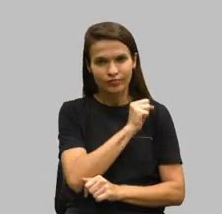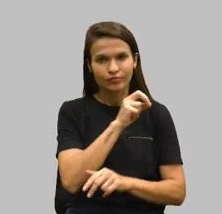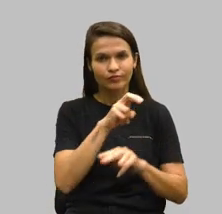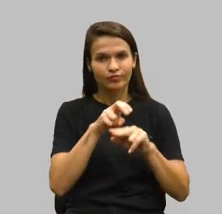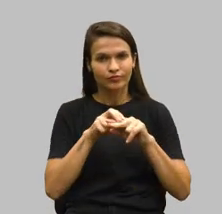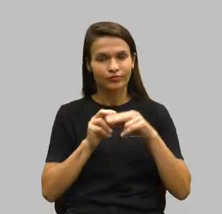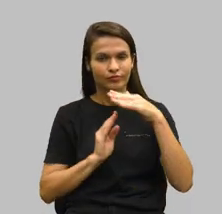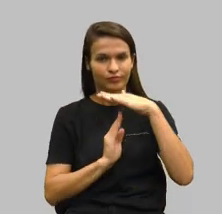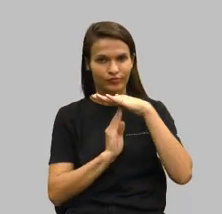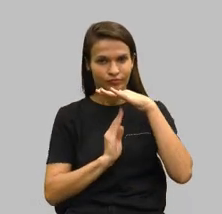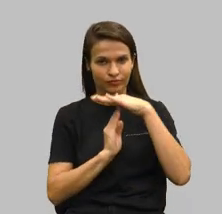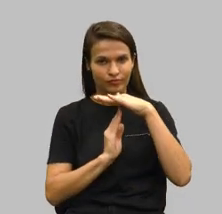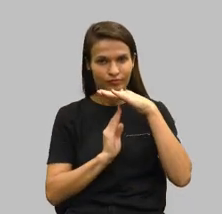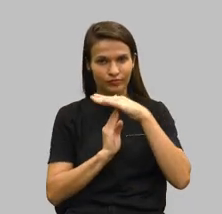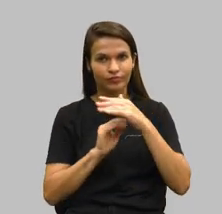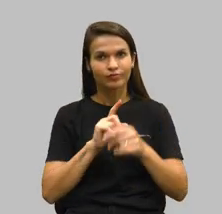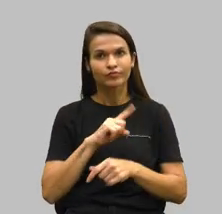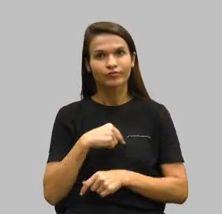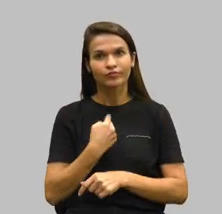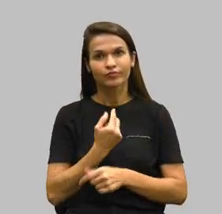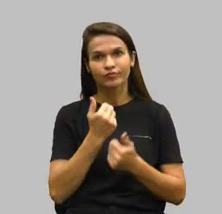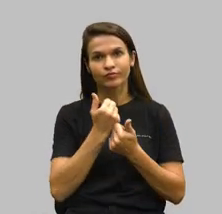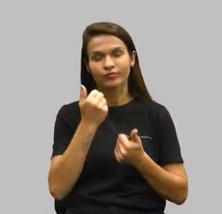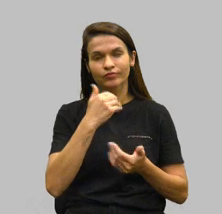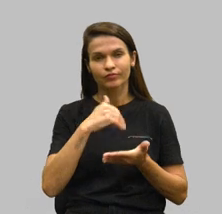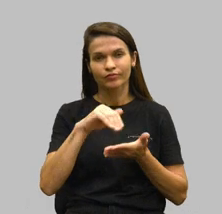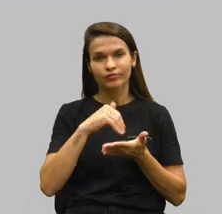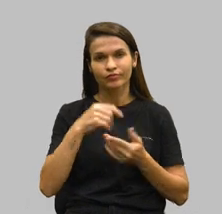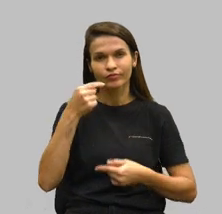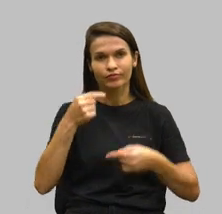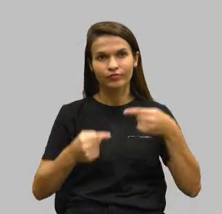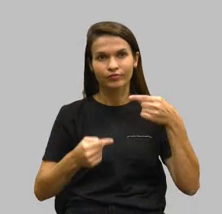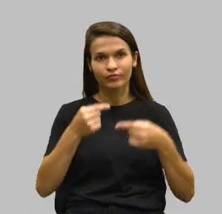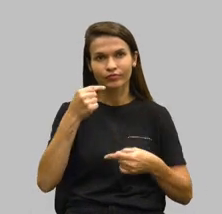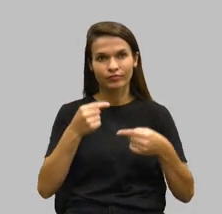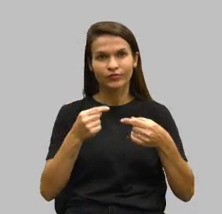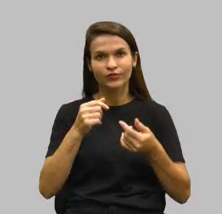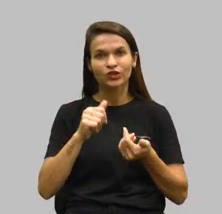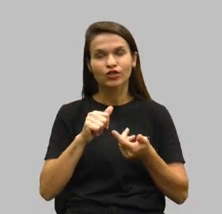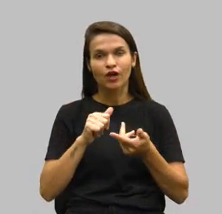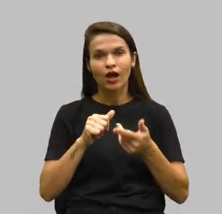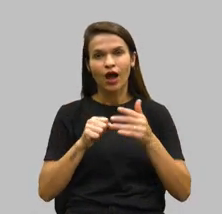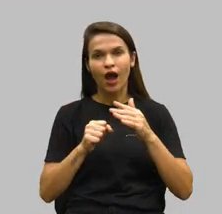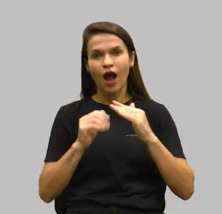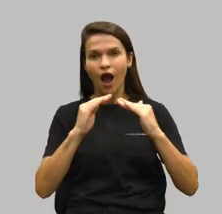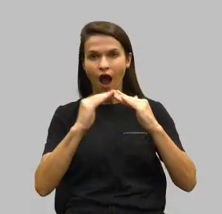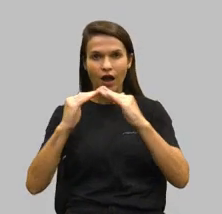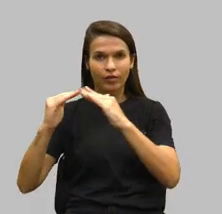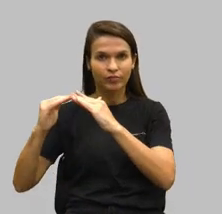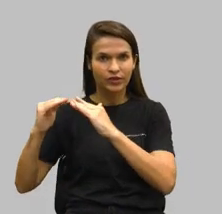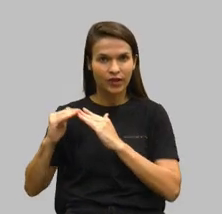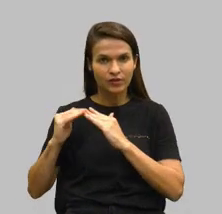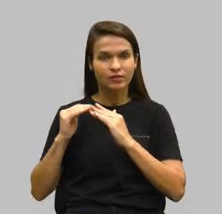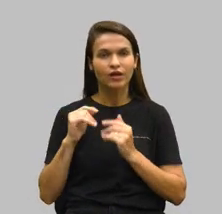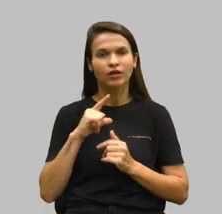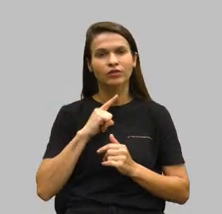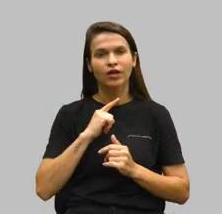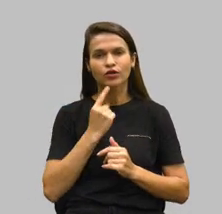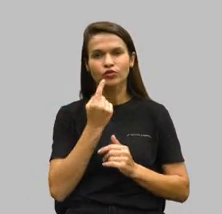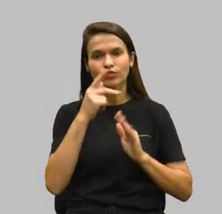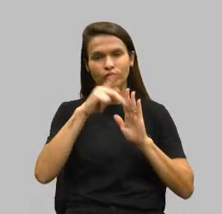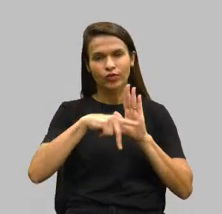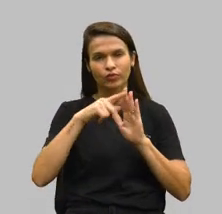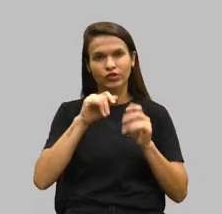prazo a nossa subsecretaria de política de habitação nós temos aqui como um dos projetos